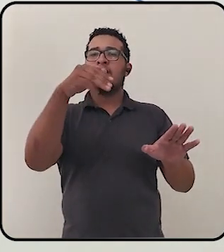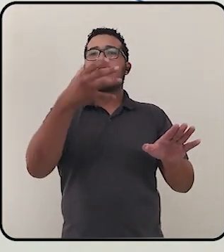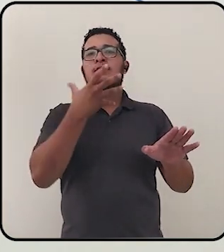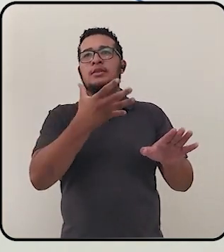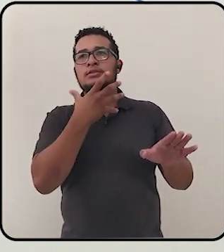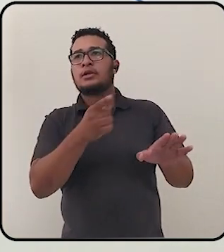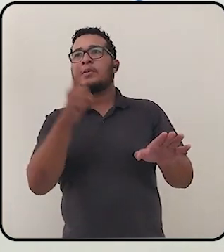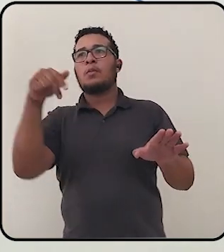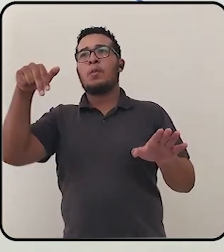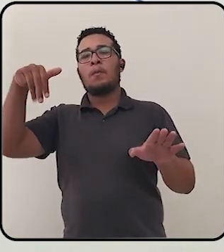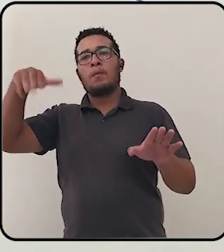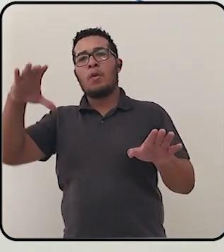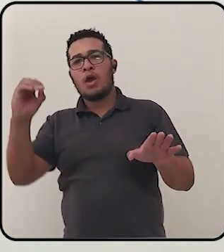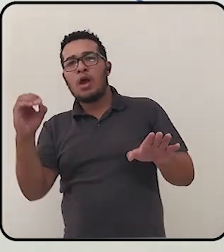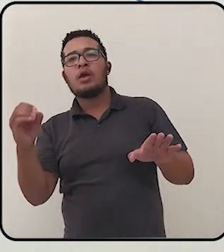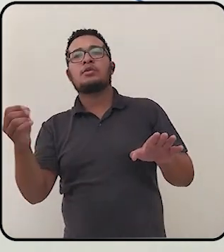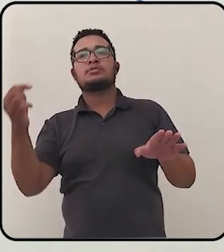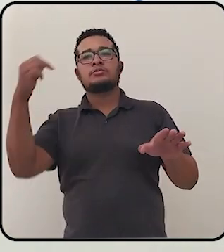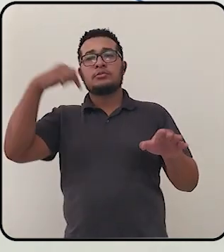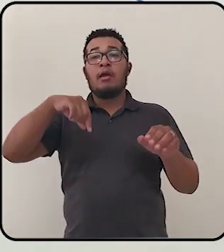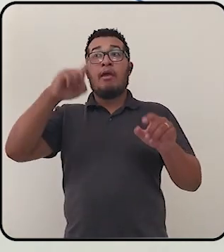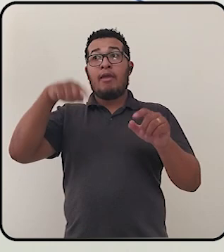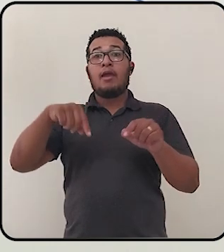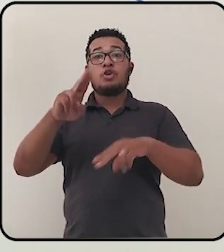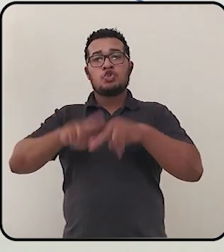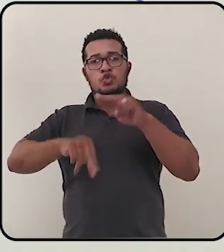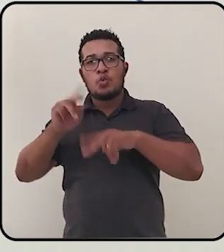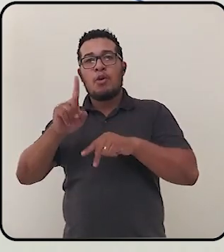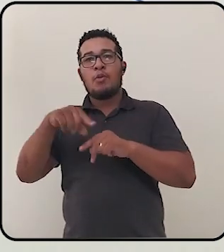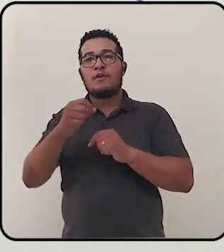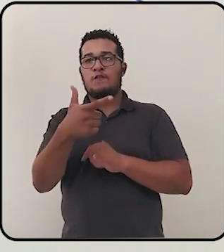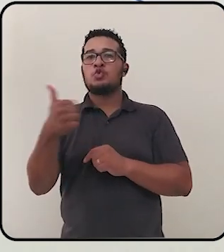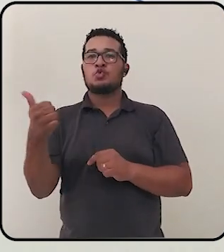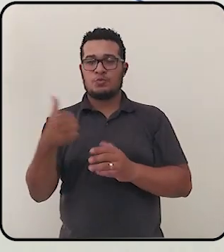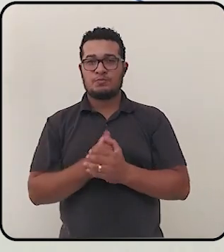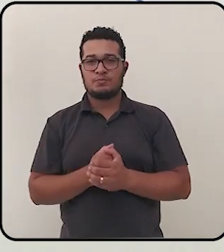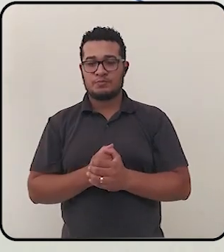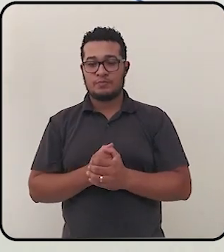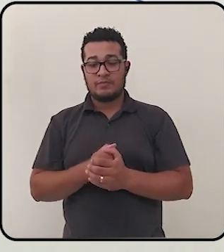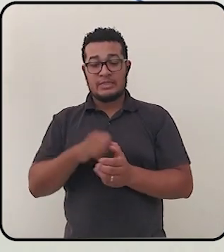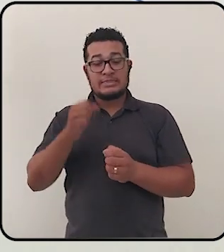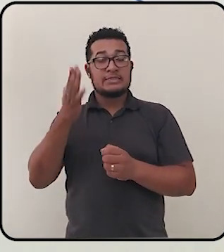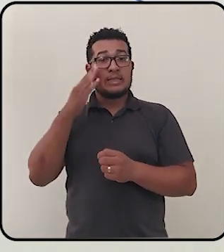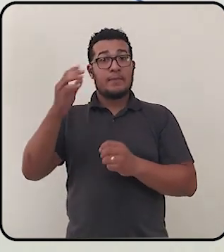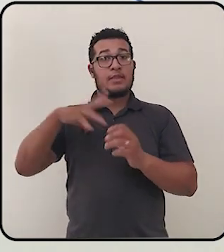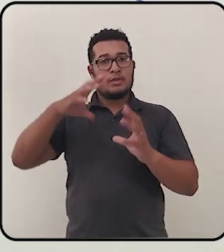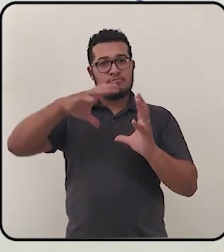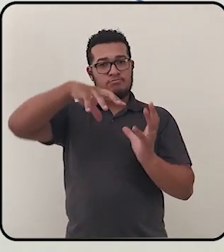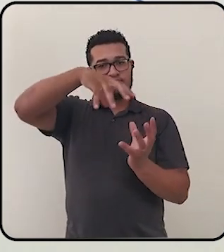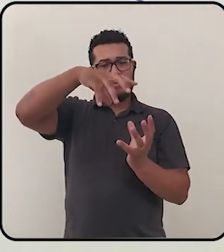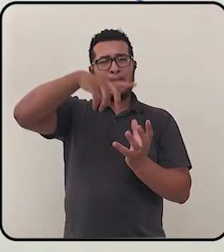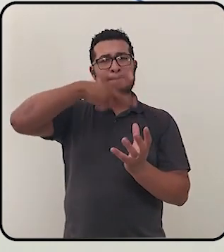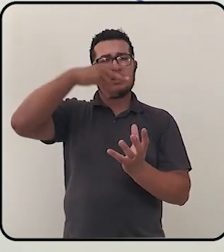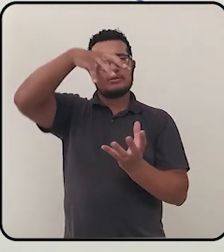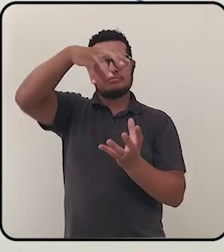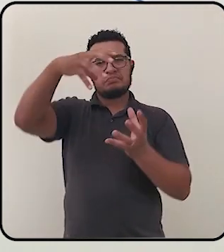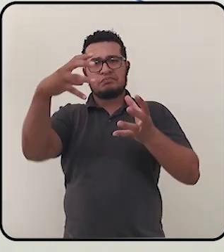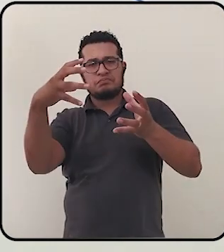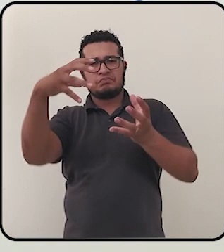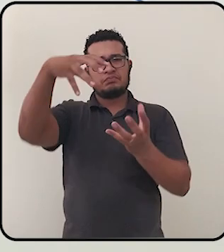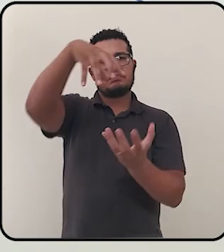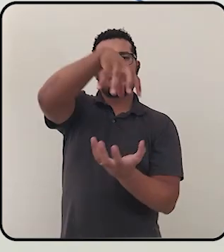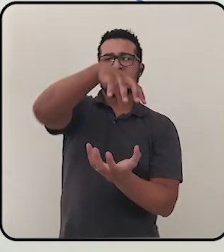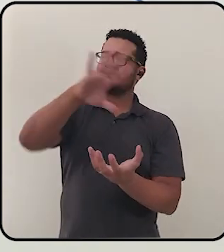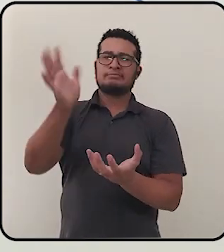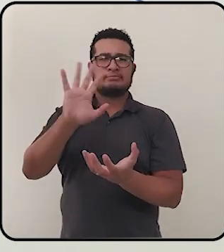Aqui nós temos o Sol ao centro, a Terra girando no sentido de translação. Nós desconsideramos a inclinação,